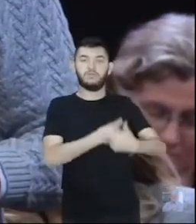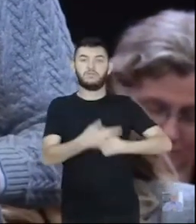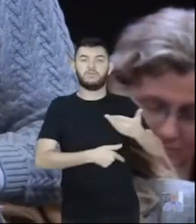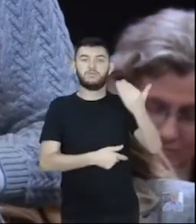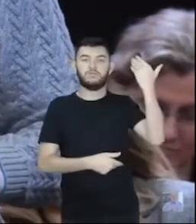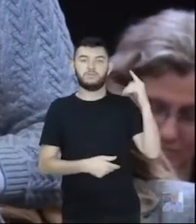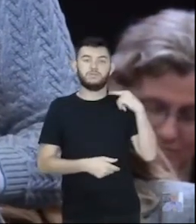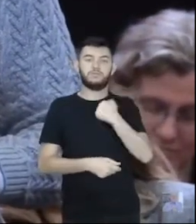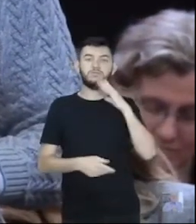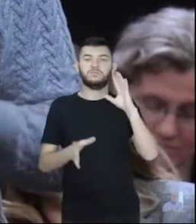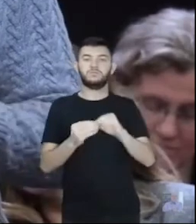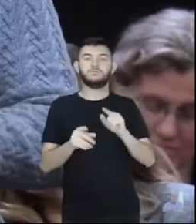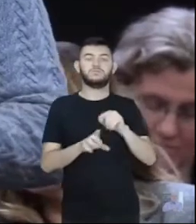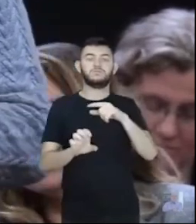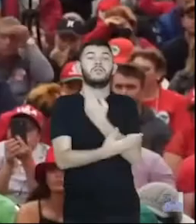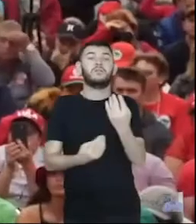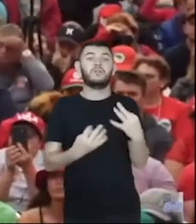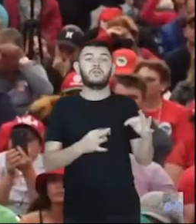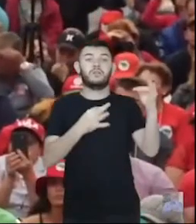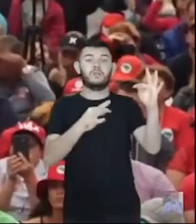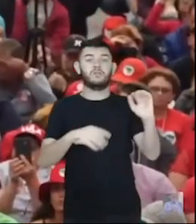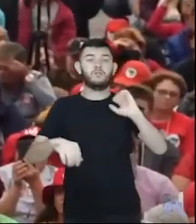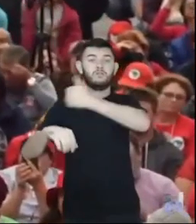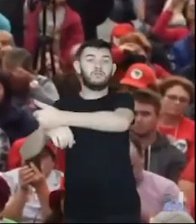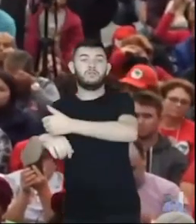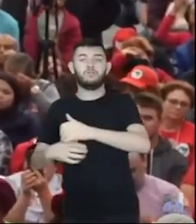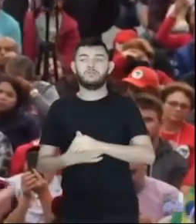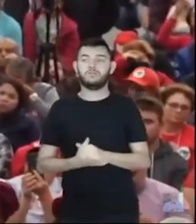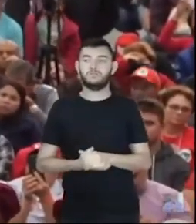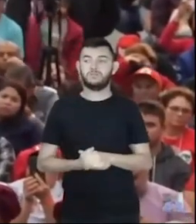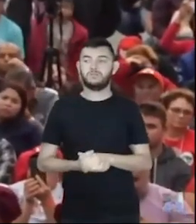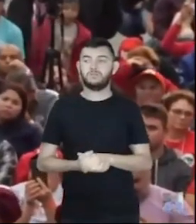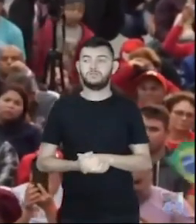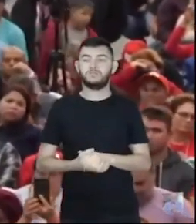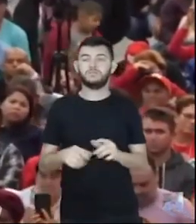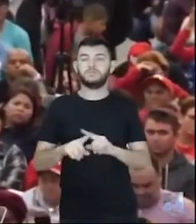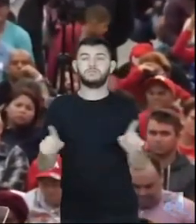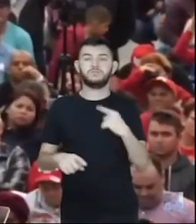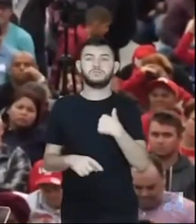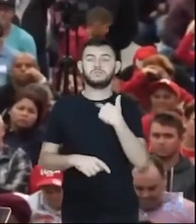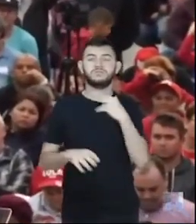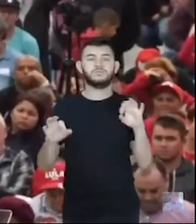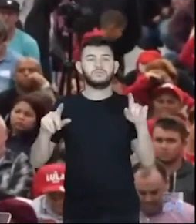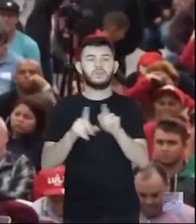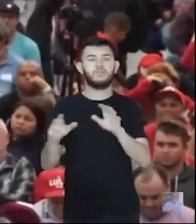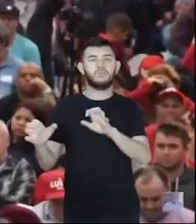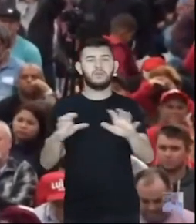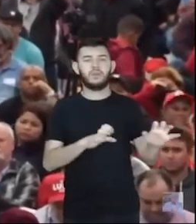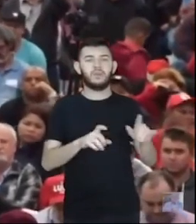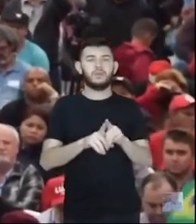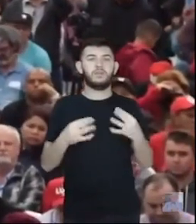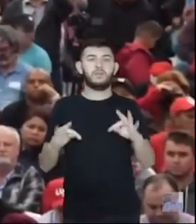empresários. A verdade é essa. Ora, como a gente não pode brigar com os avanços tecnológicos, porque